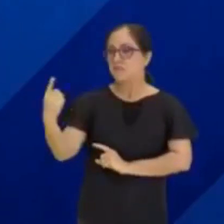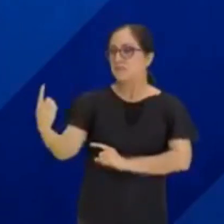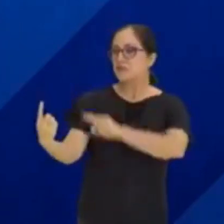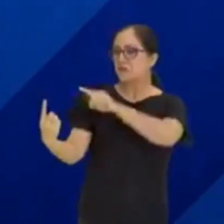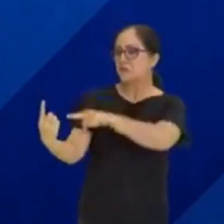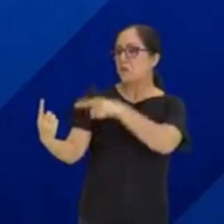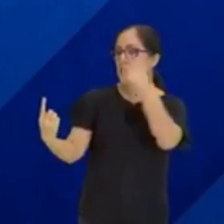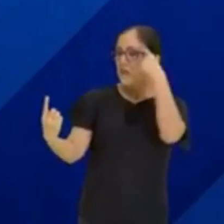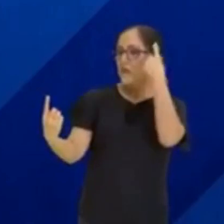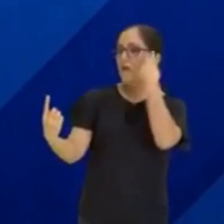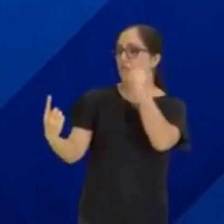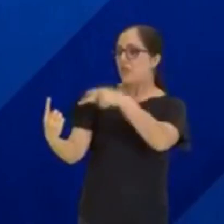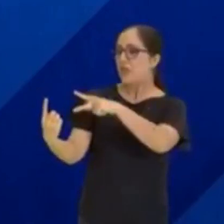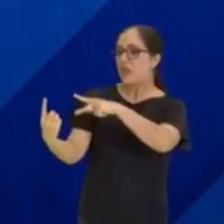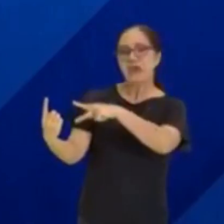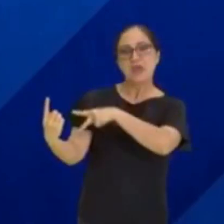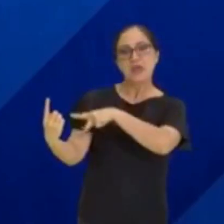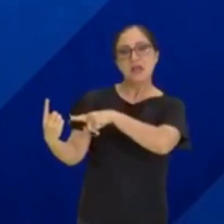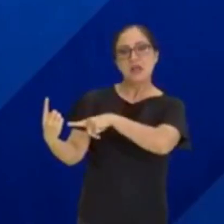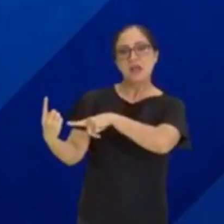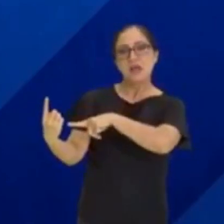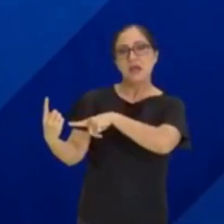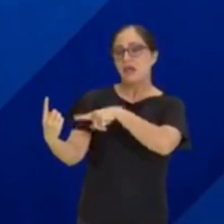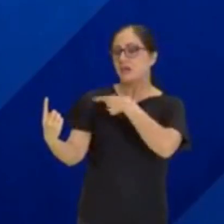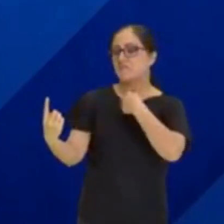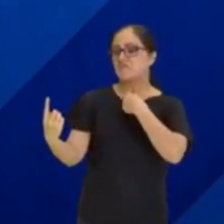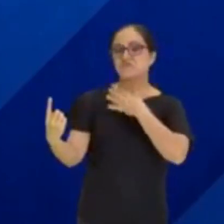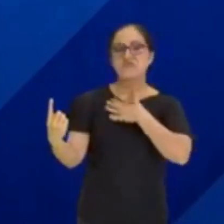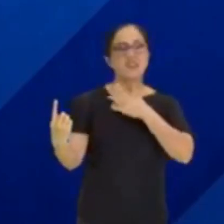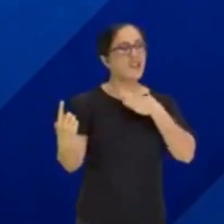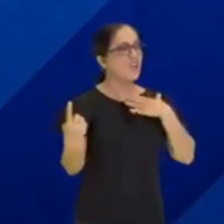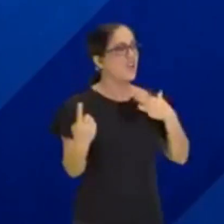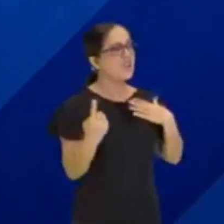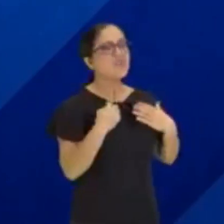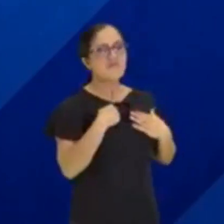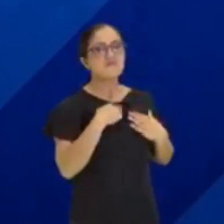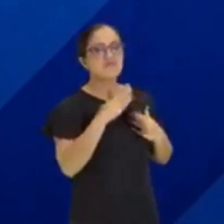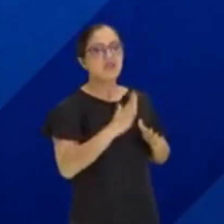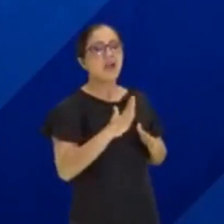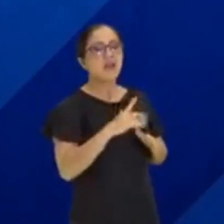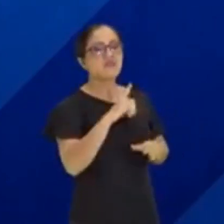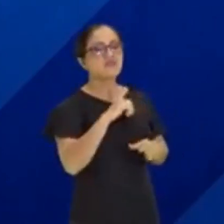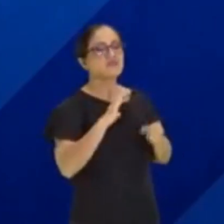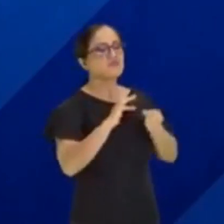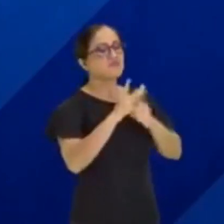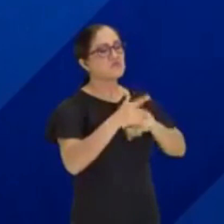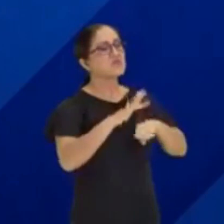pessoas. Algumas pessoas pensavam assim: ah, eu já tive Covid, eu